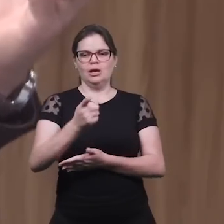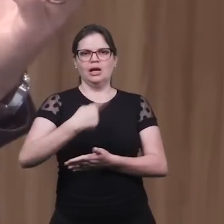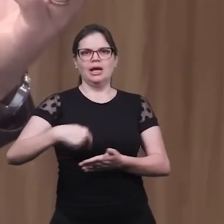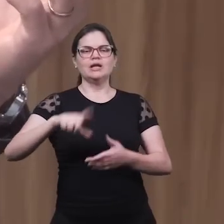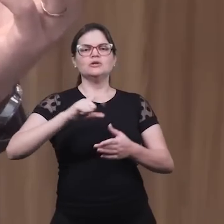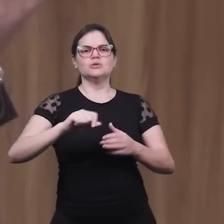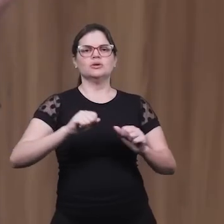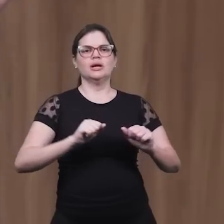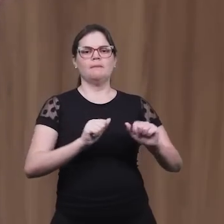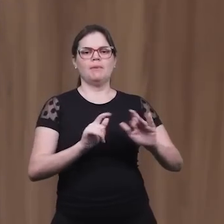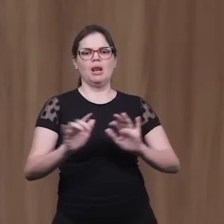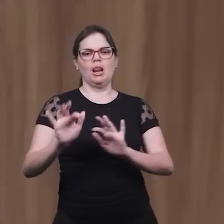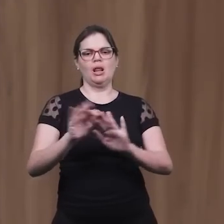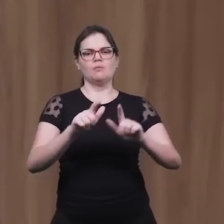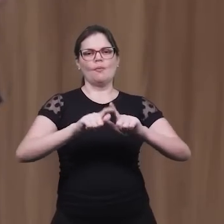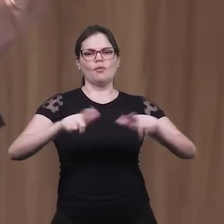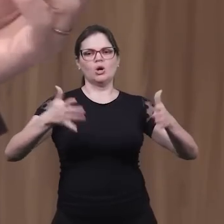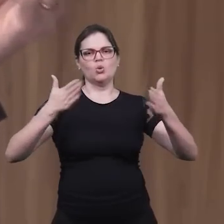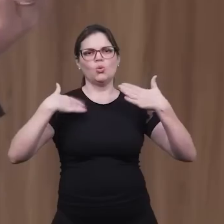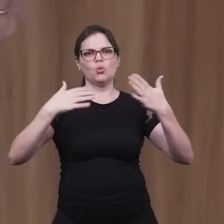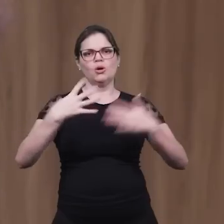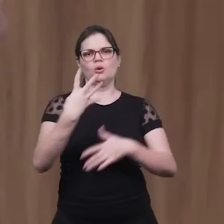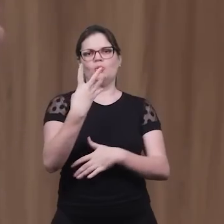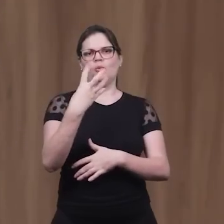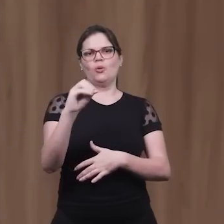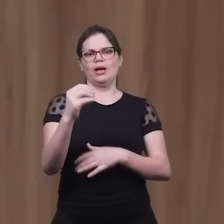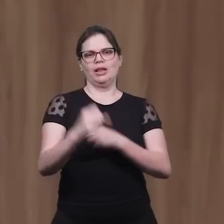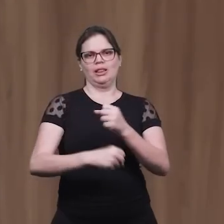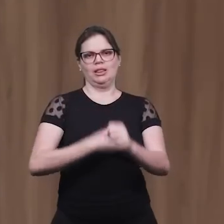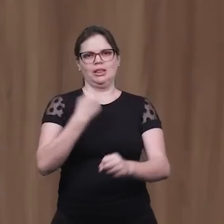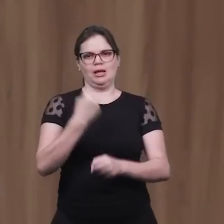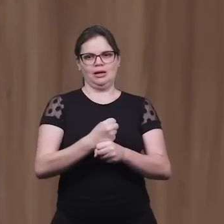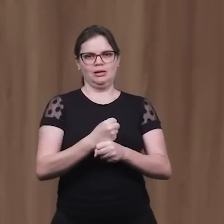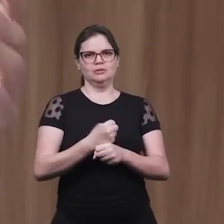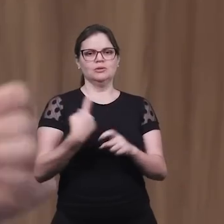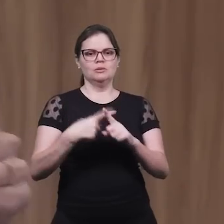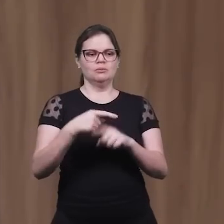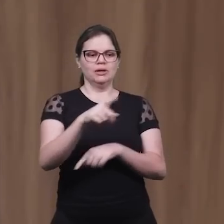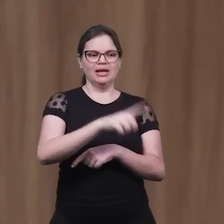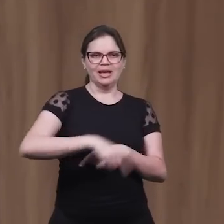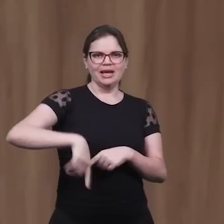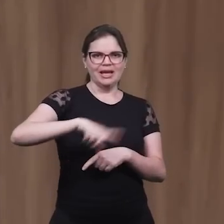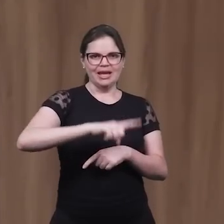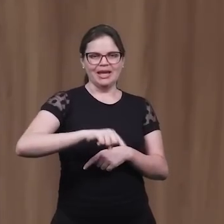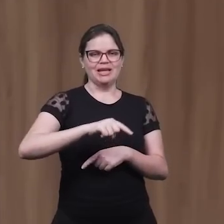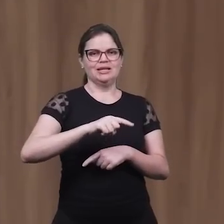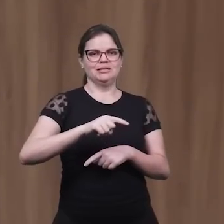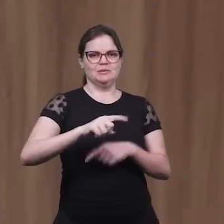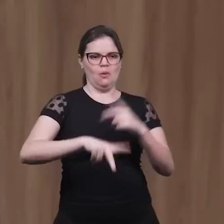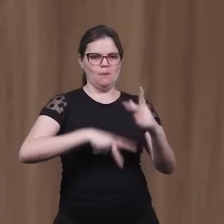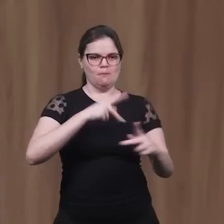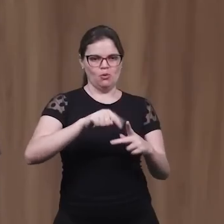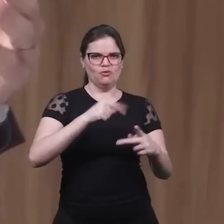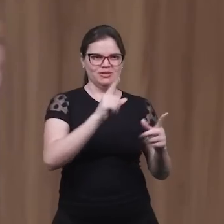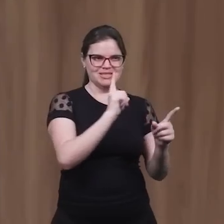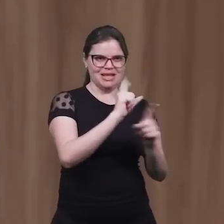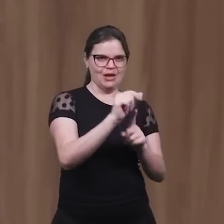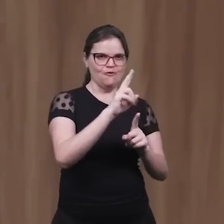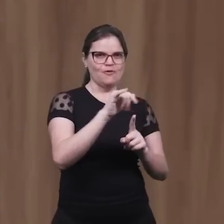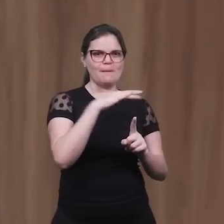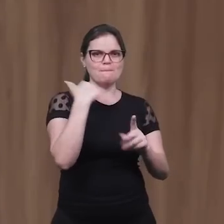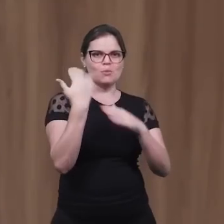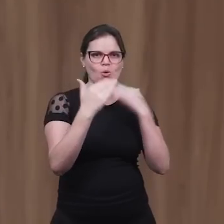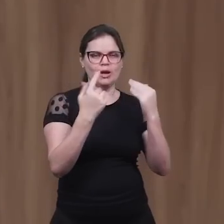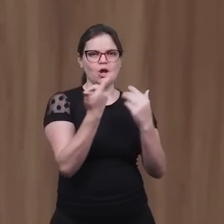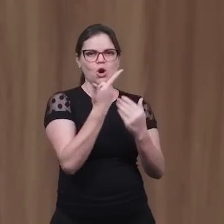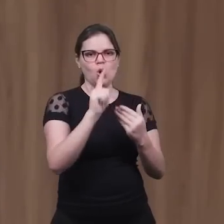por 40 anos, até que aquela geração incrédula morresse. E seria ali pelos